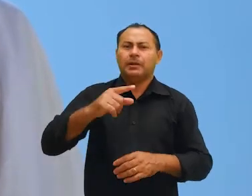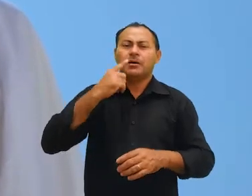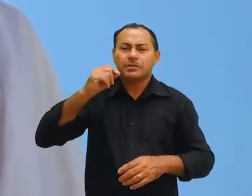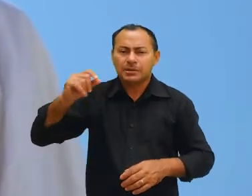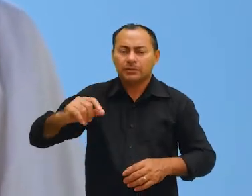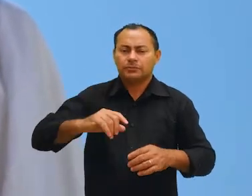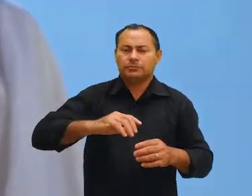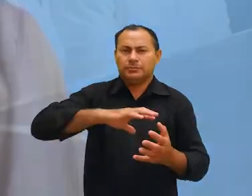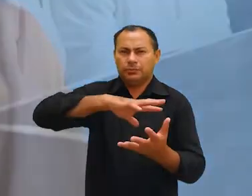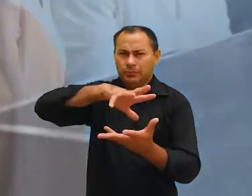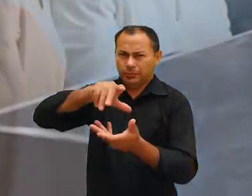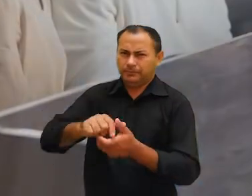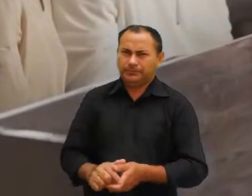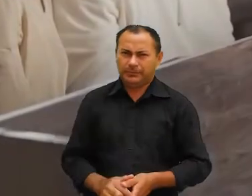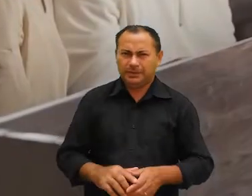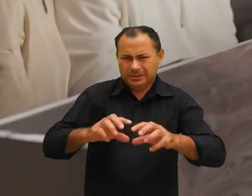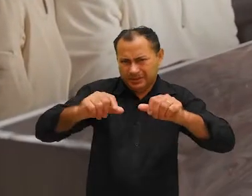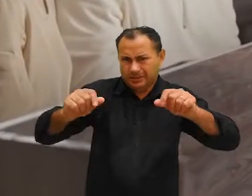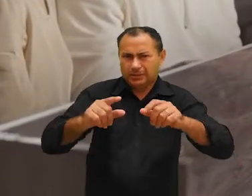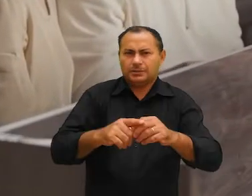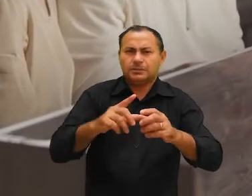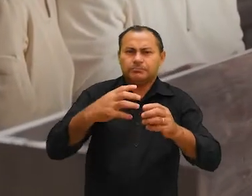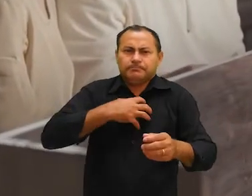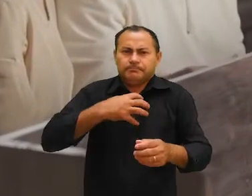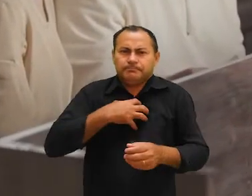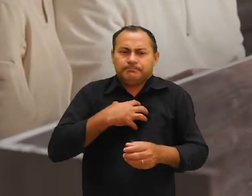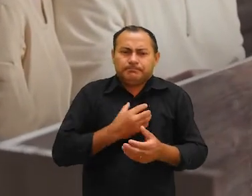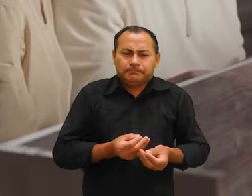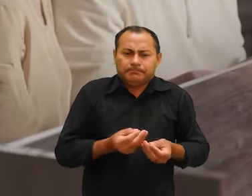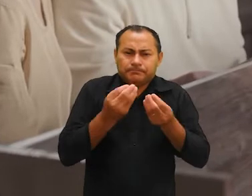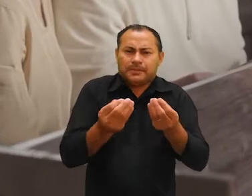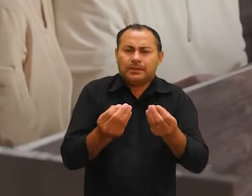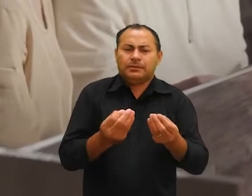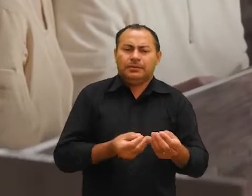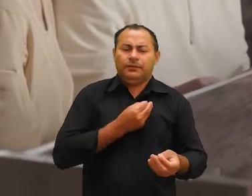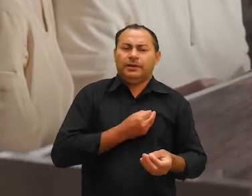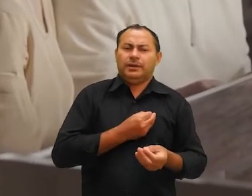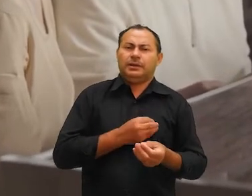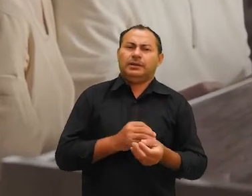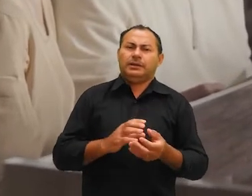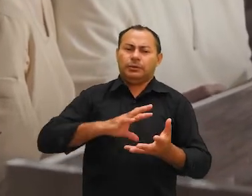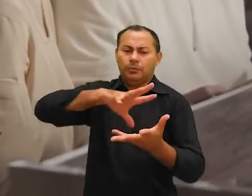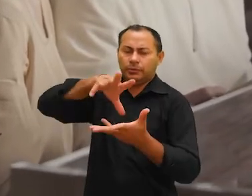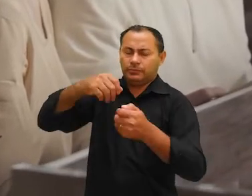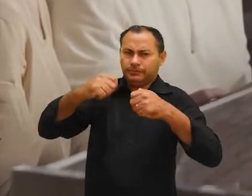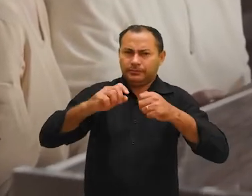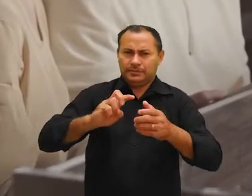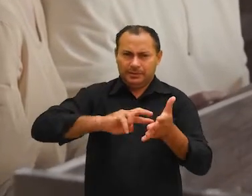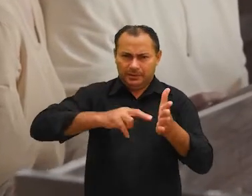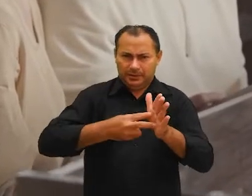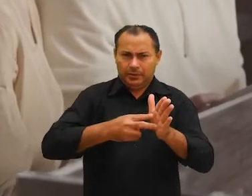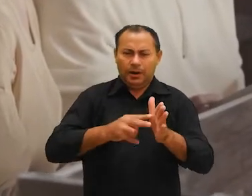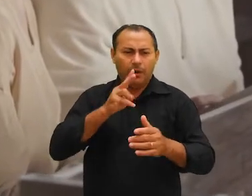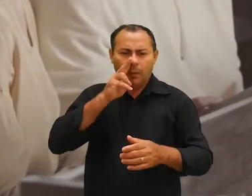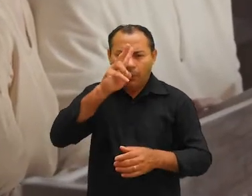vocês serão o sal da terra tá ouvindo sentido de ser o princípio doador de vida que o mundo precisa signifique a